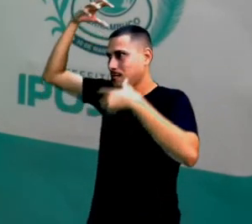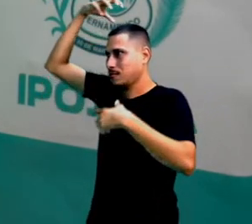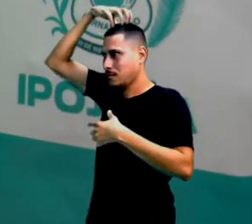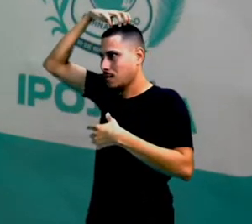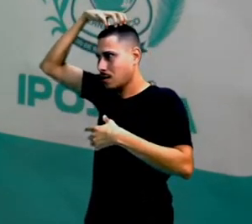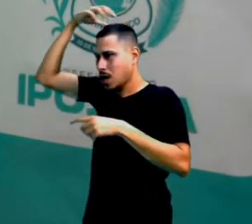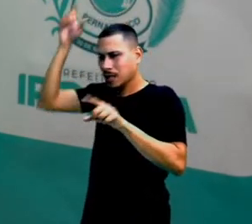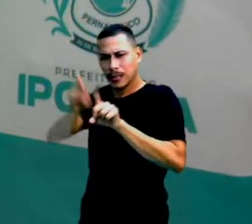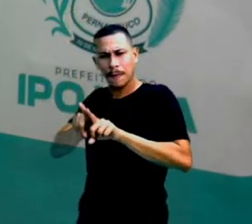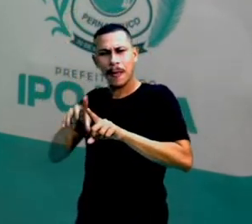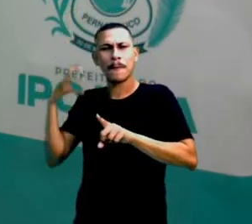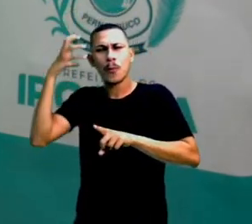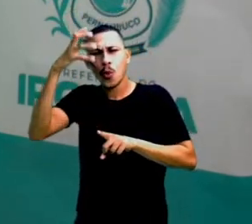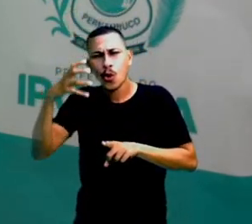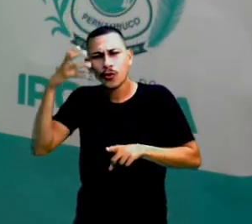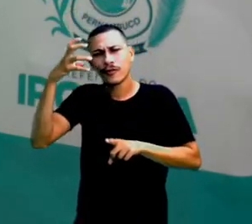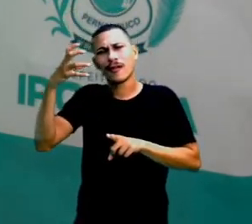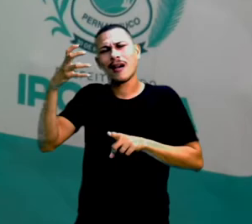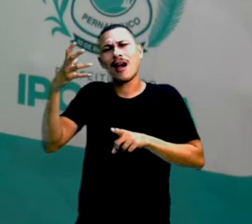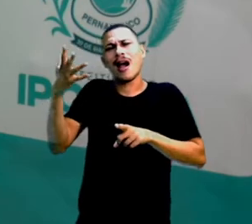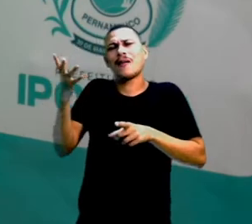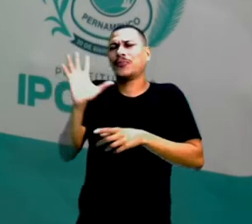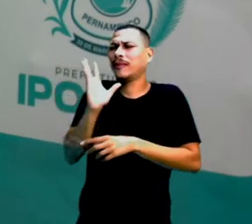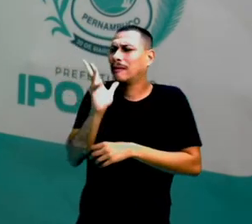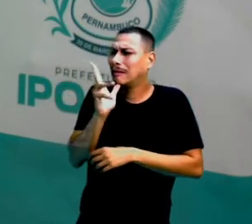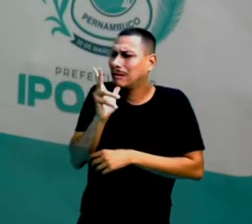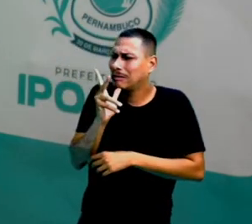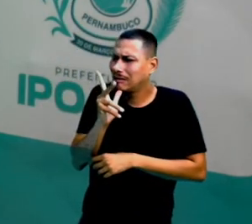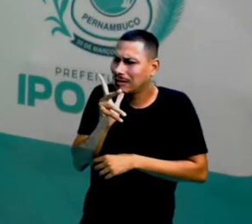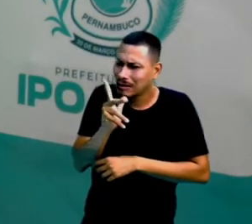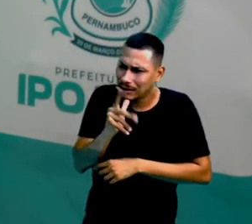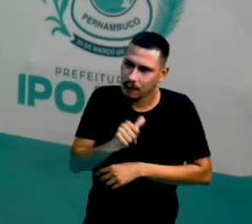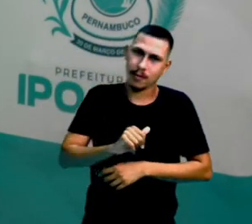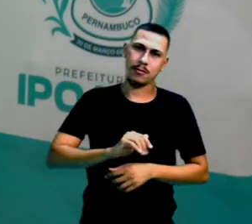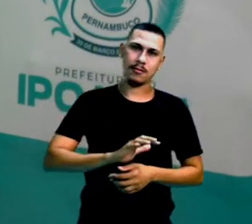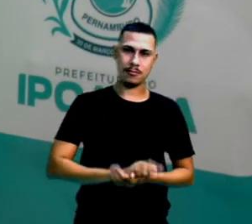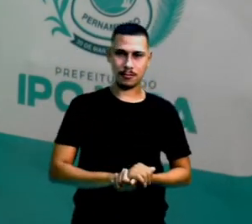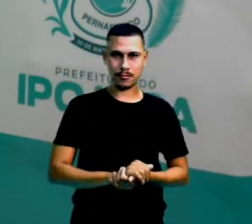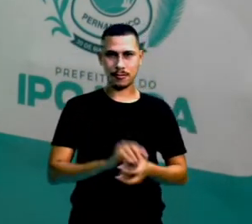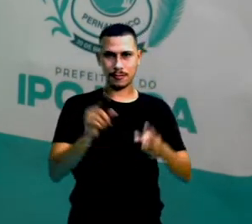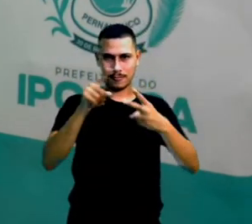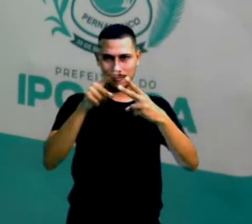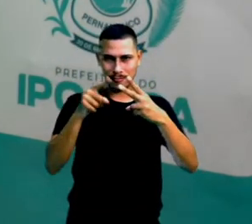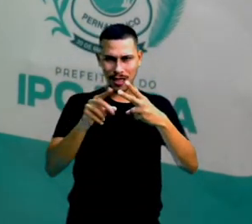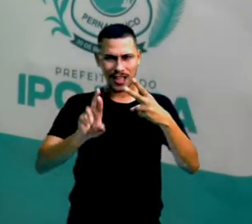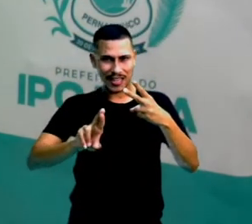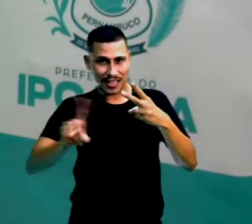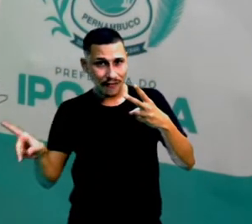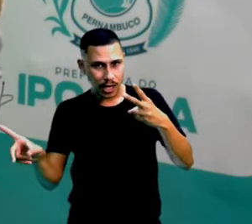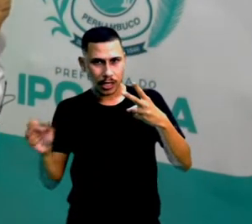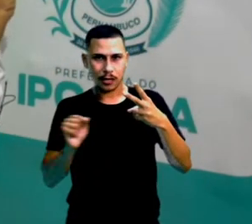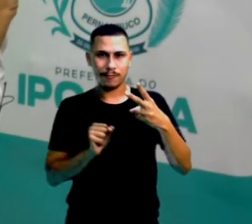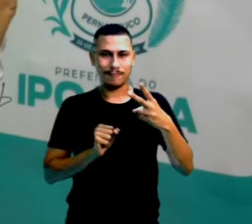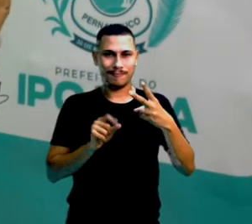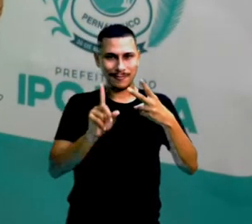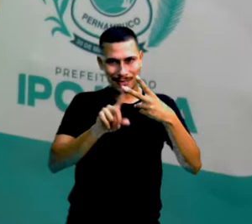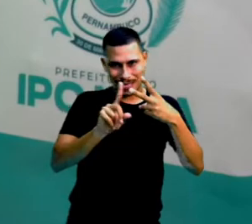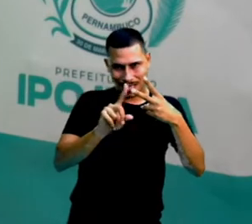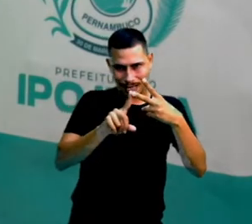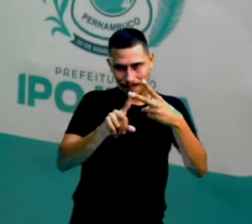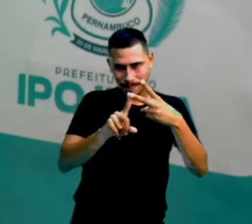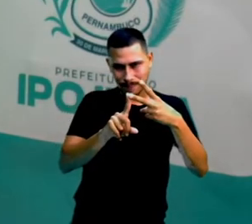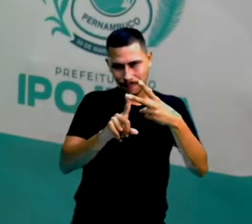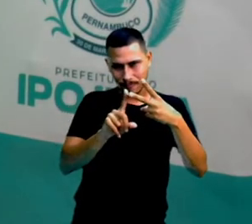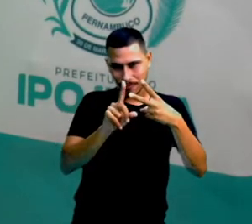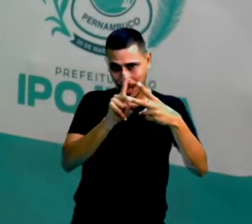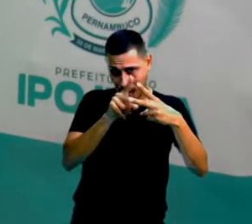mais lento, é mais ritmado, é mais swingado, né? O maracatu de baque solto, que